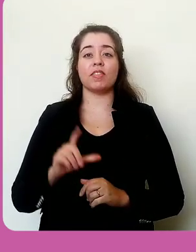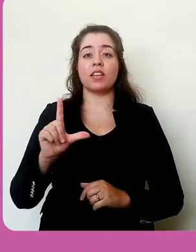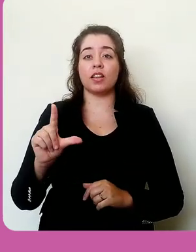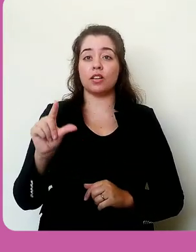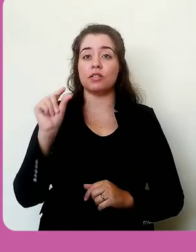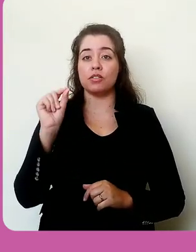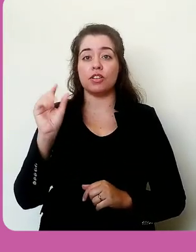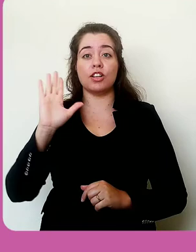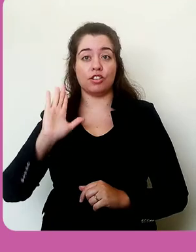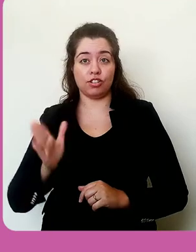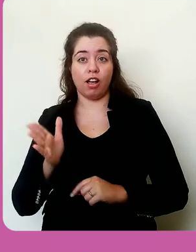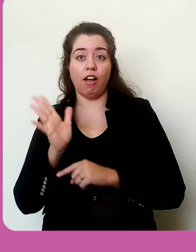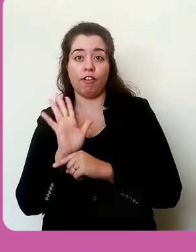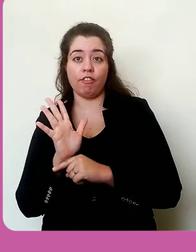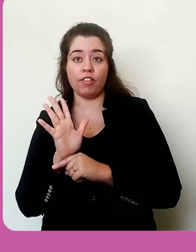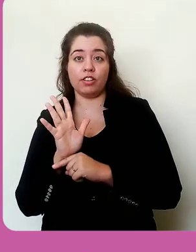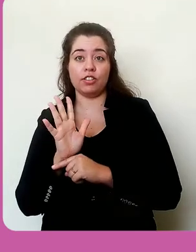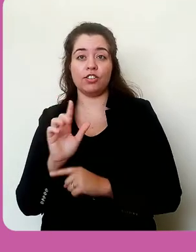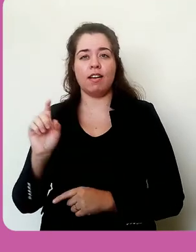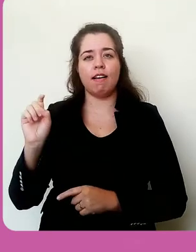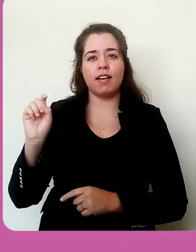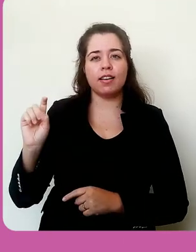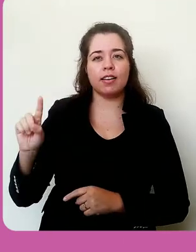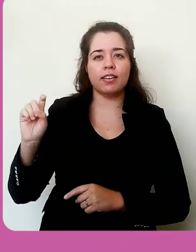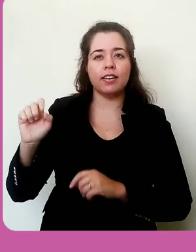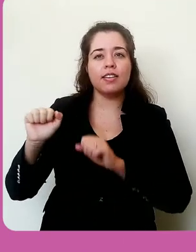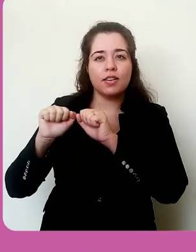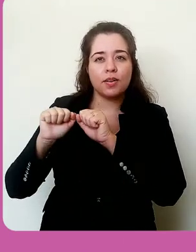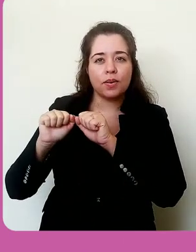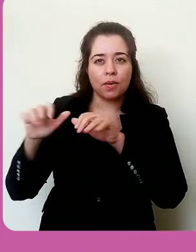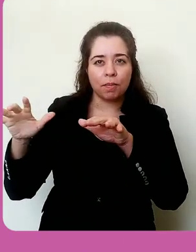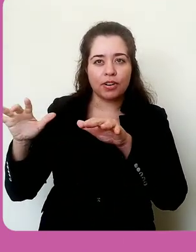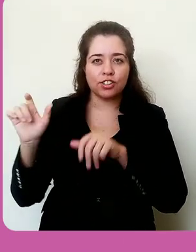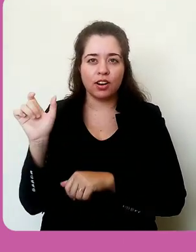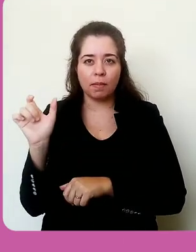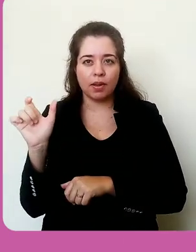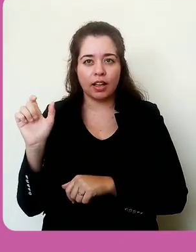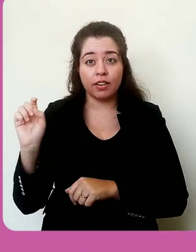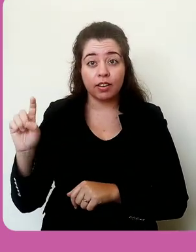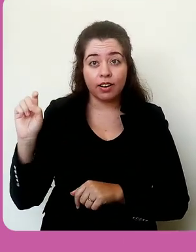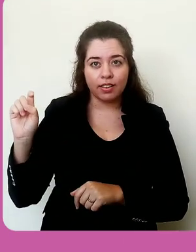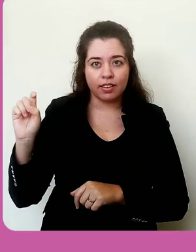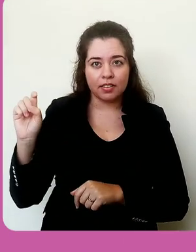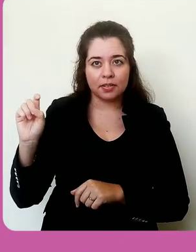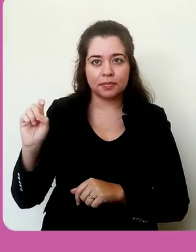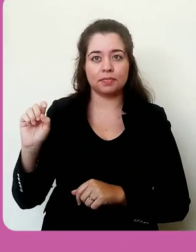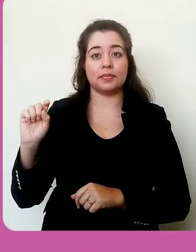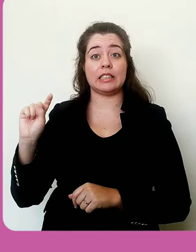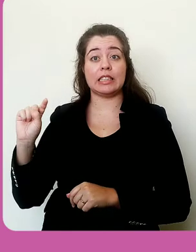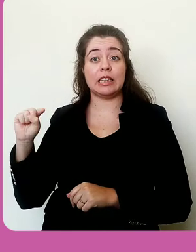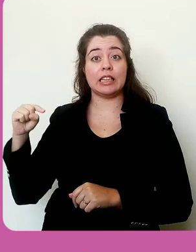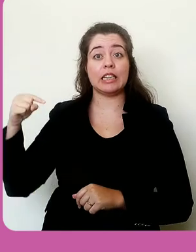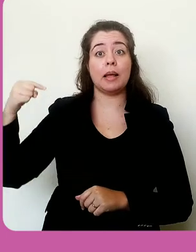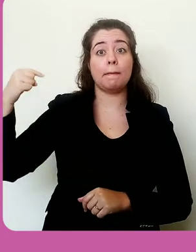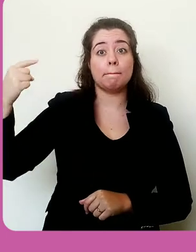e depois no link Incorporar.